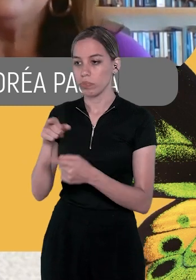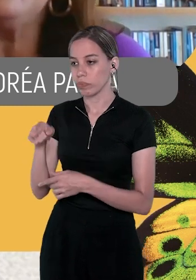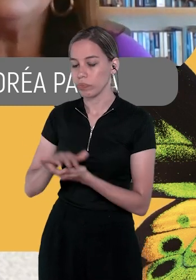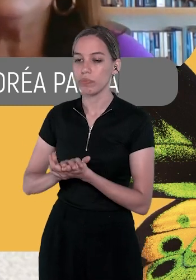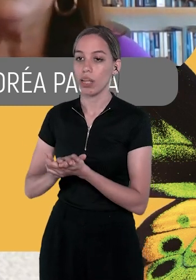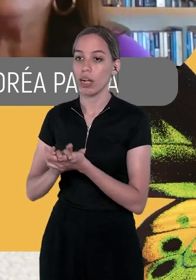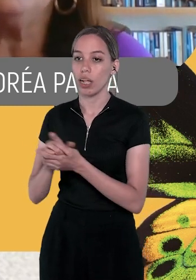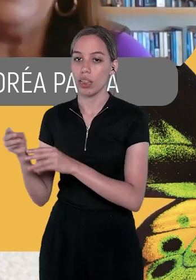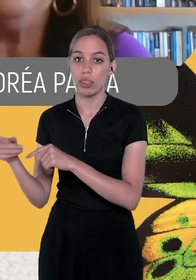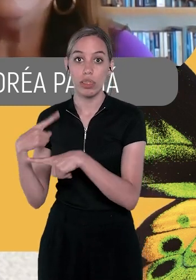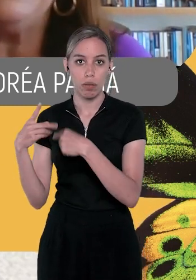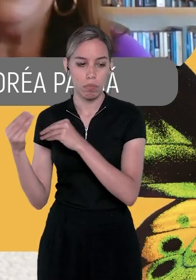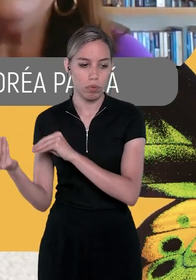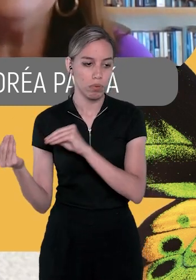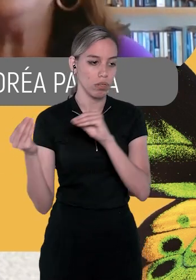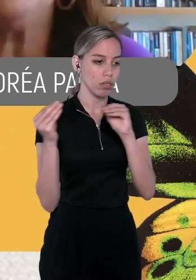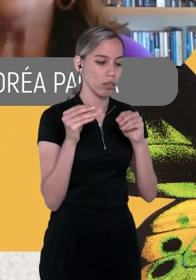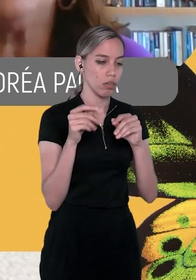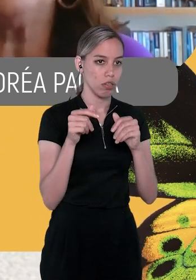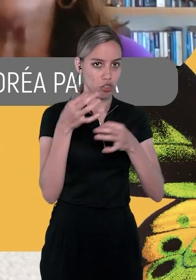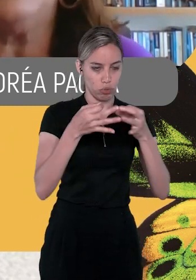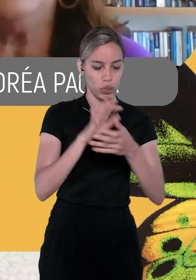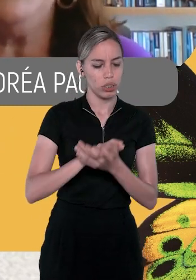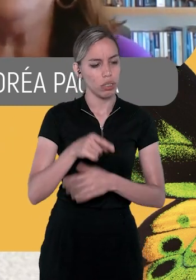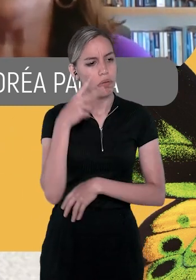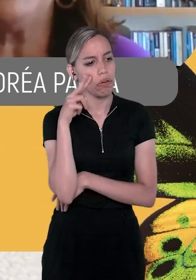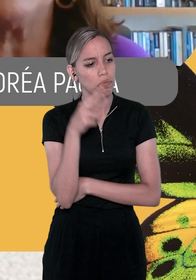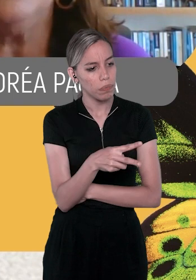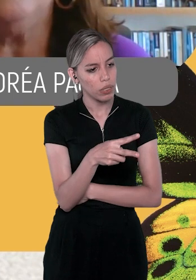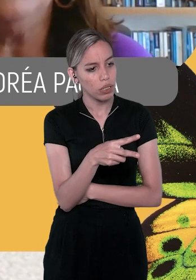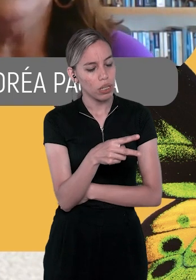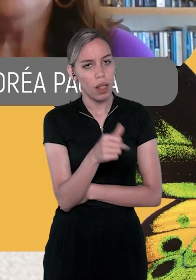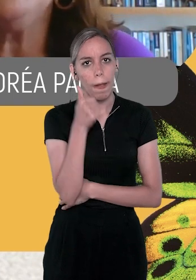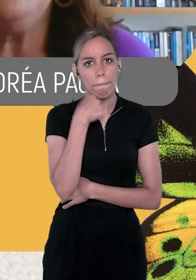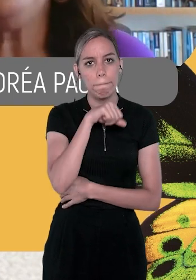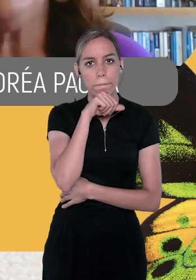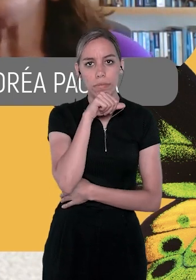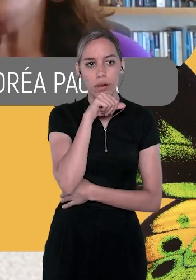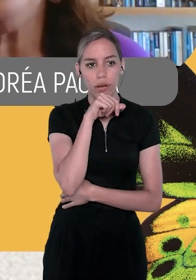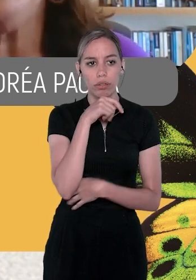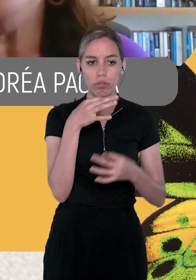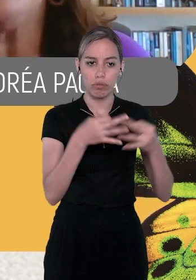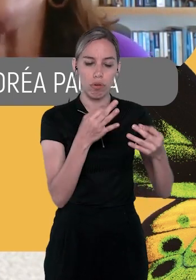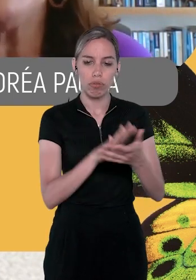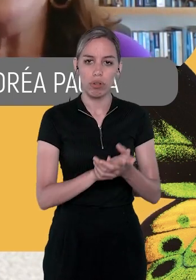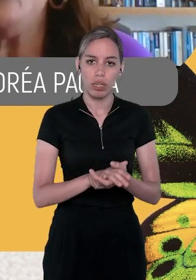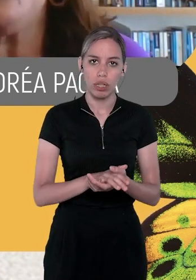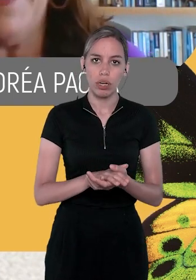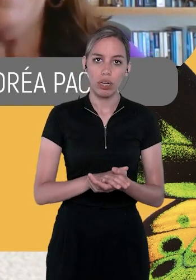ir à justiça atrás de um pai para pagar 20% do salário mínimo de pensão para o filho poder sobreviver, e